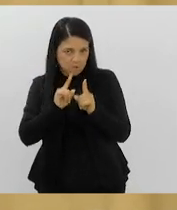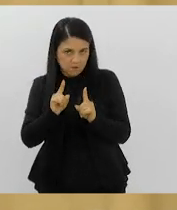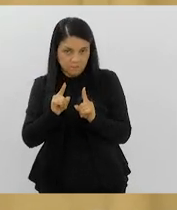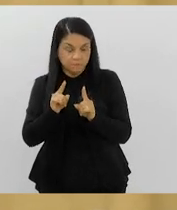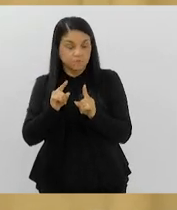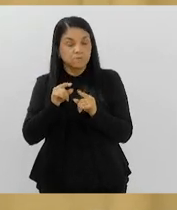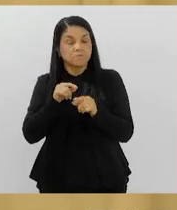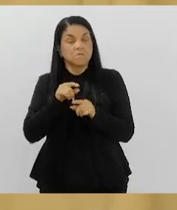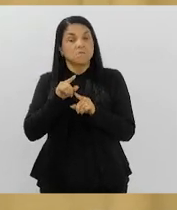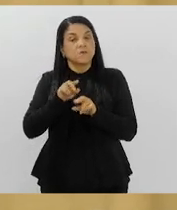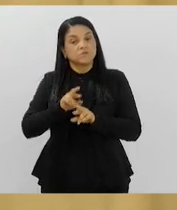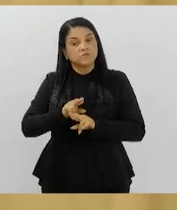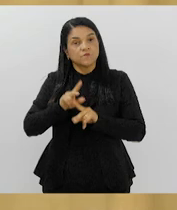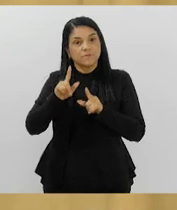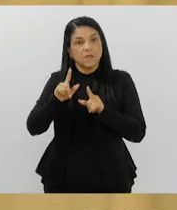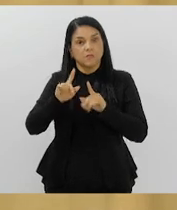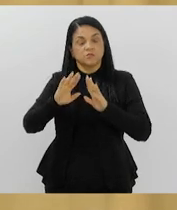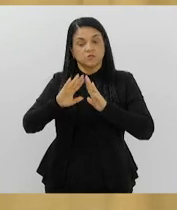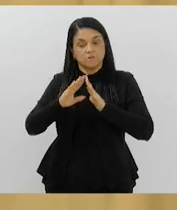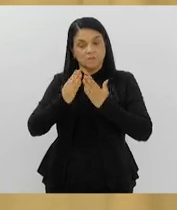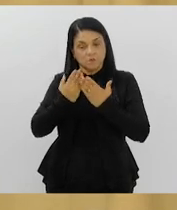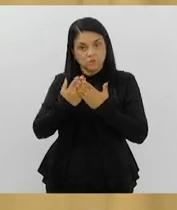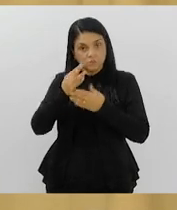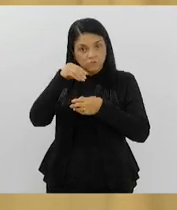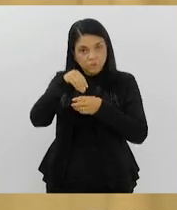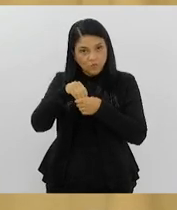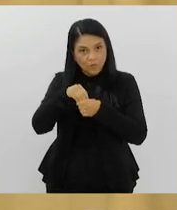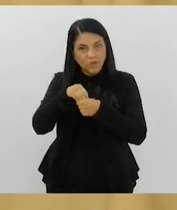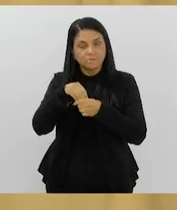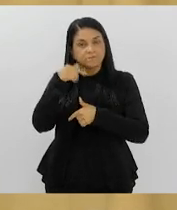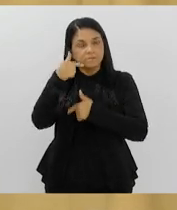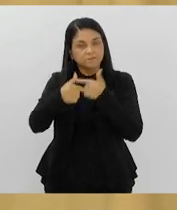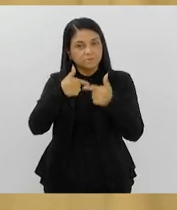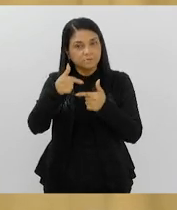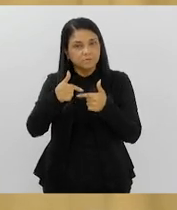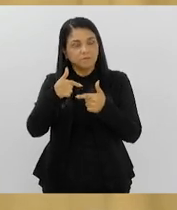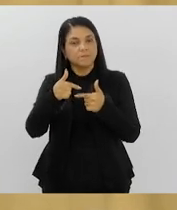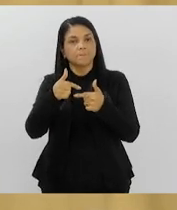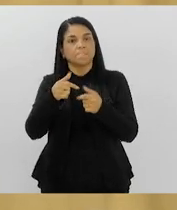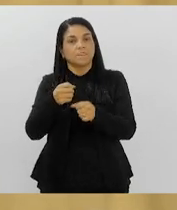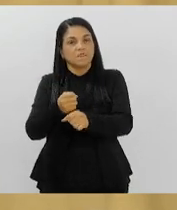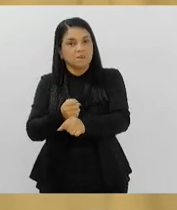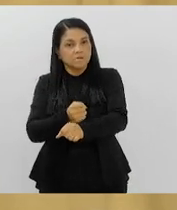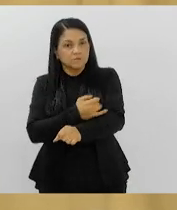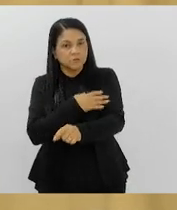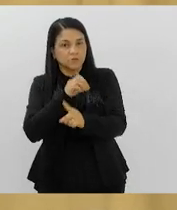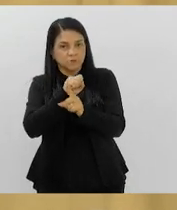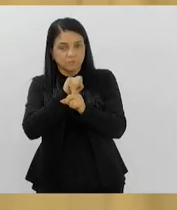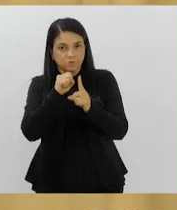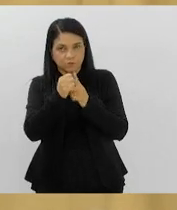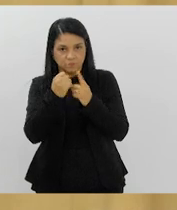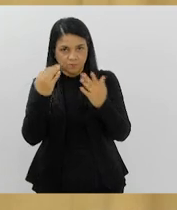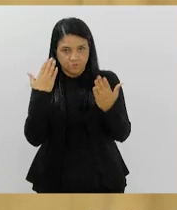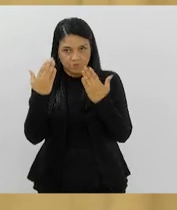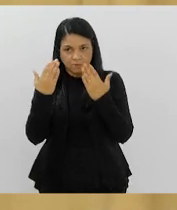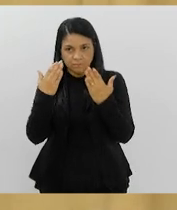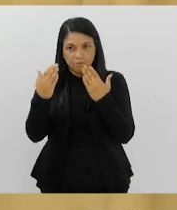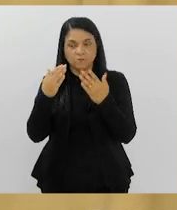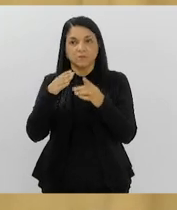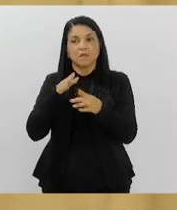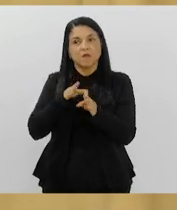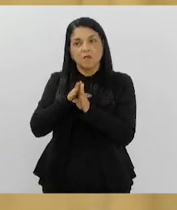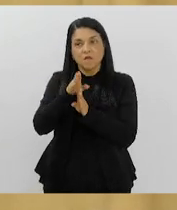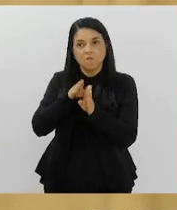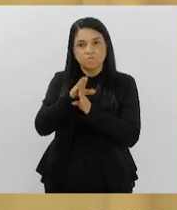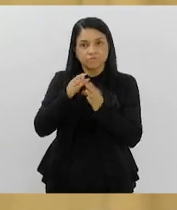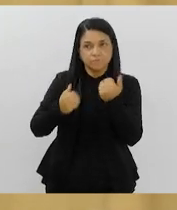sim trabalhar as competências socioemocionais dos estudantes e conseguir ajudar, auxiliar a gestão escolar